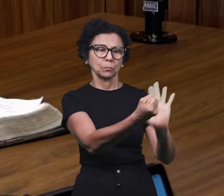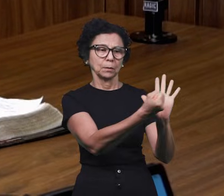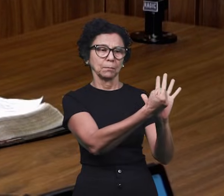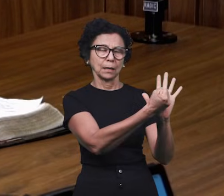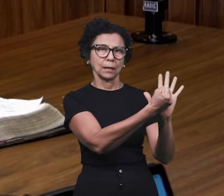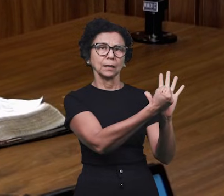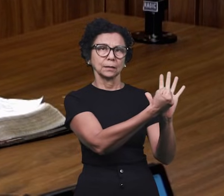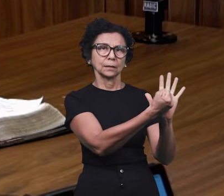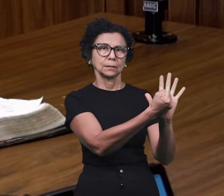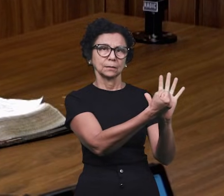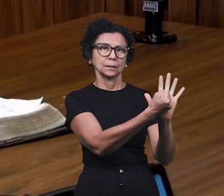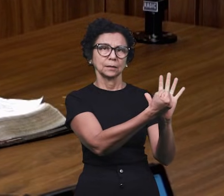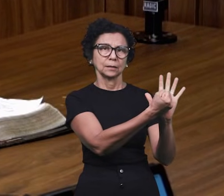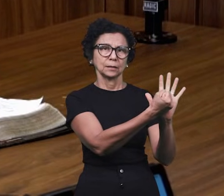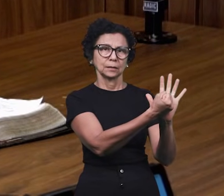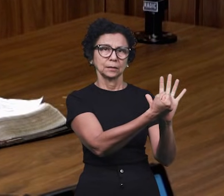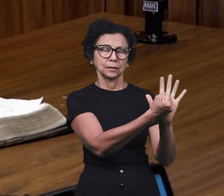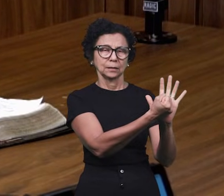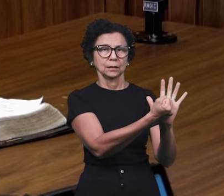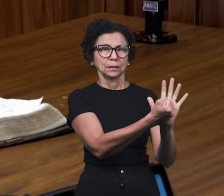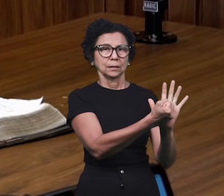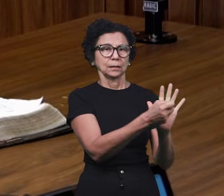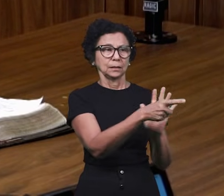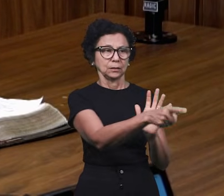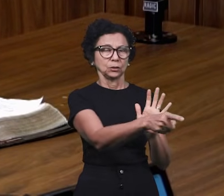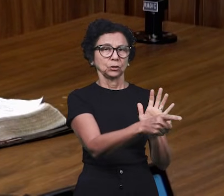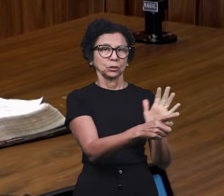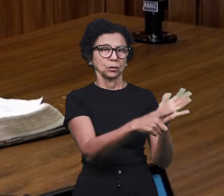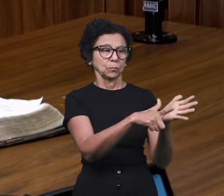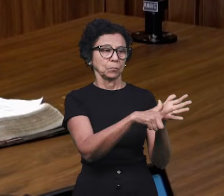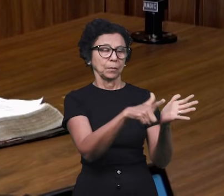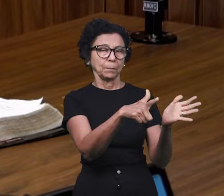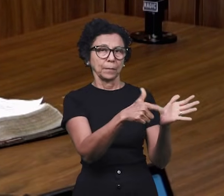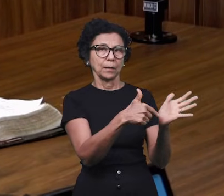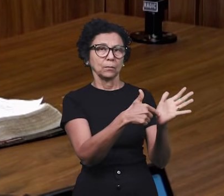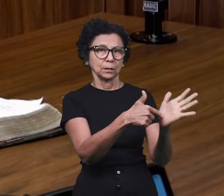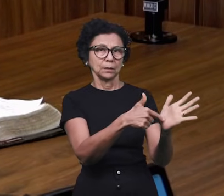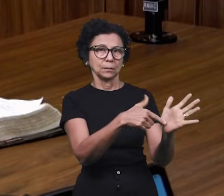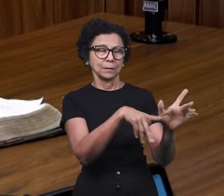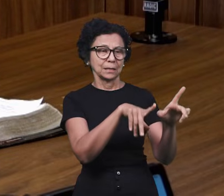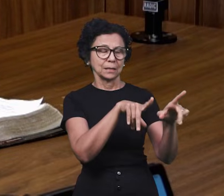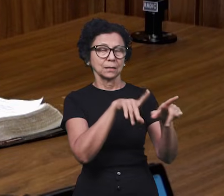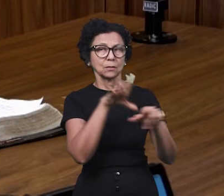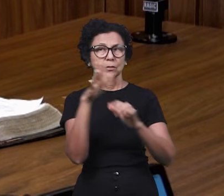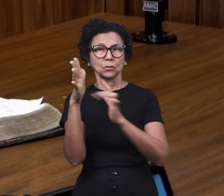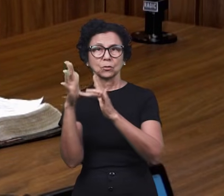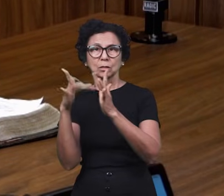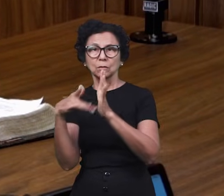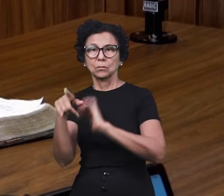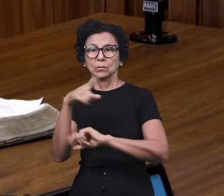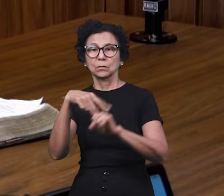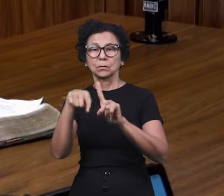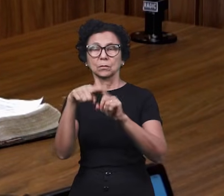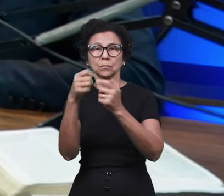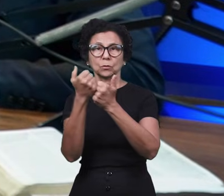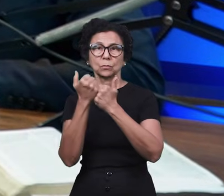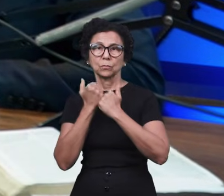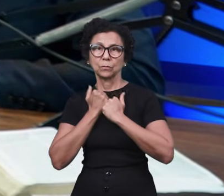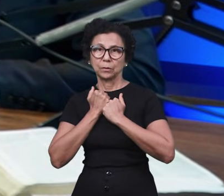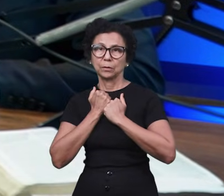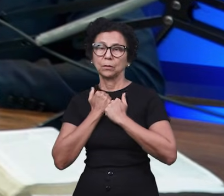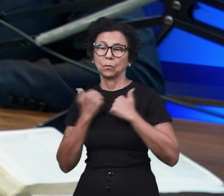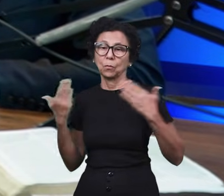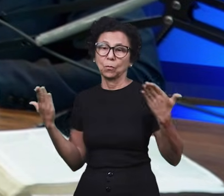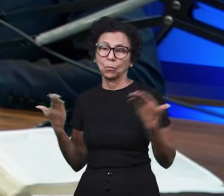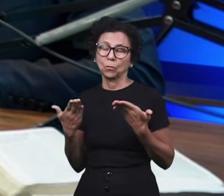ali e caminhava, né? Mas o Senhor rasgou essa cédula, cravando ela na cruz do Calvário, né? E Salomão, fazendo uma comparação